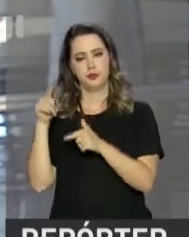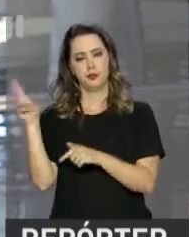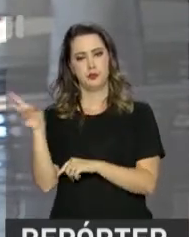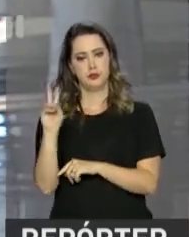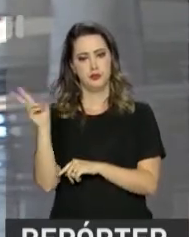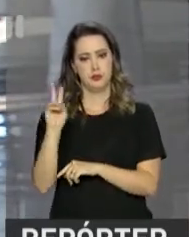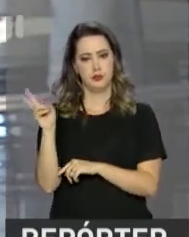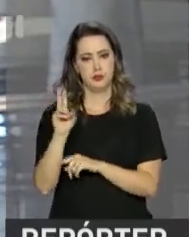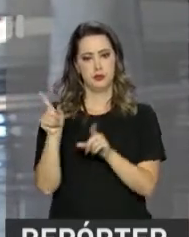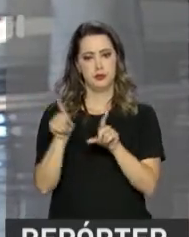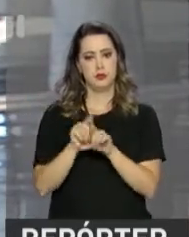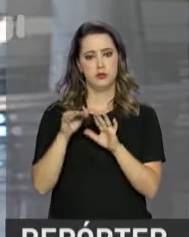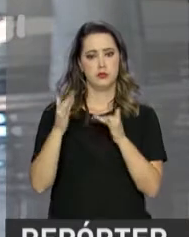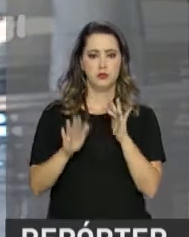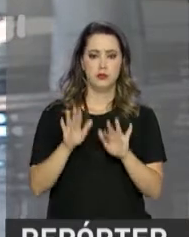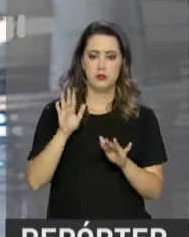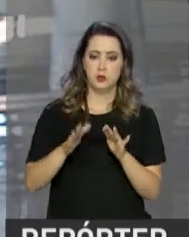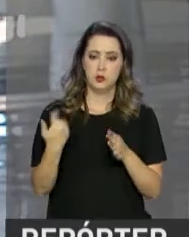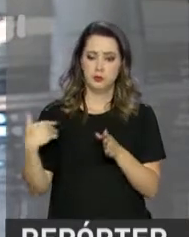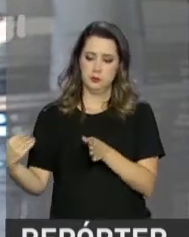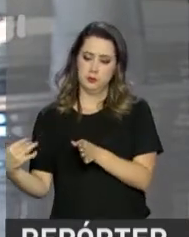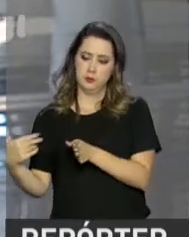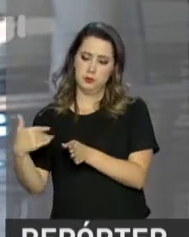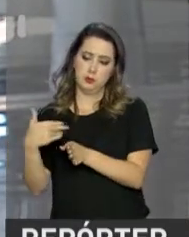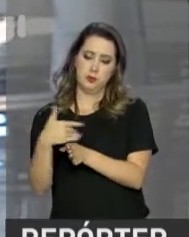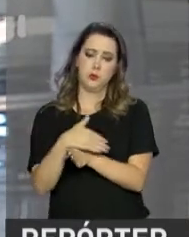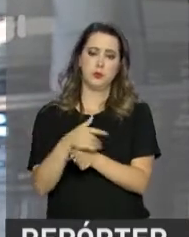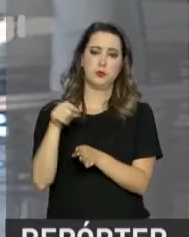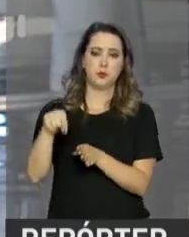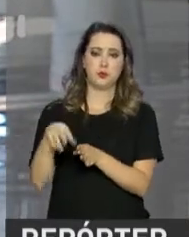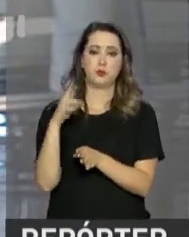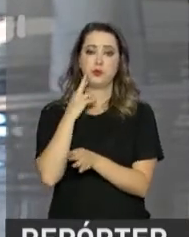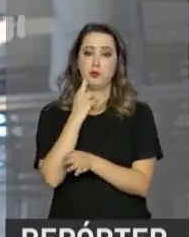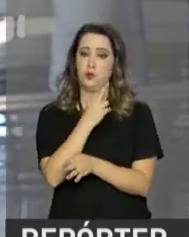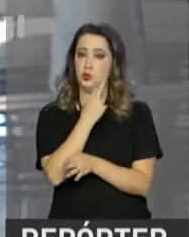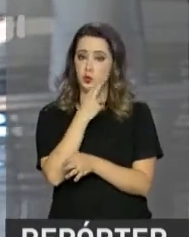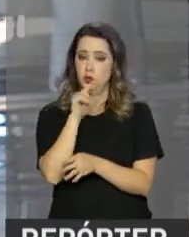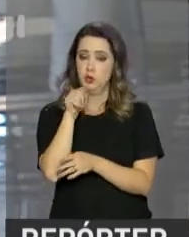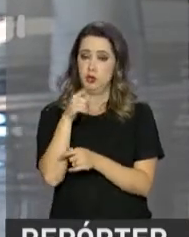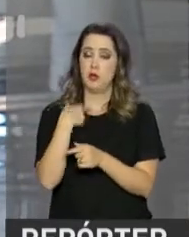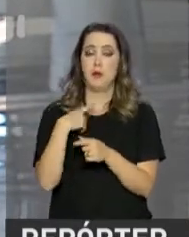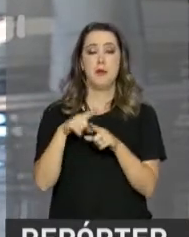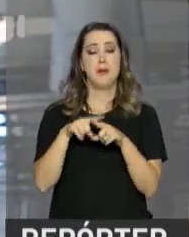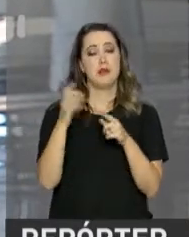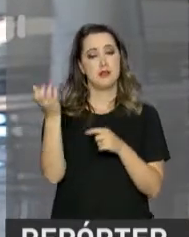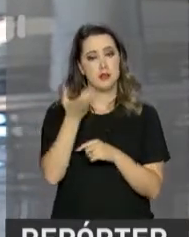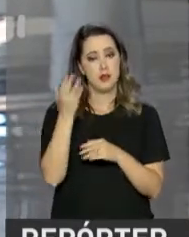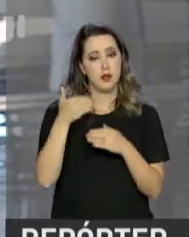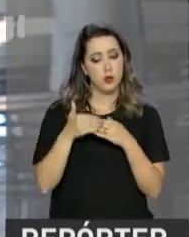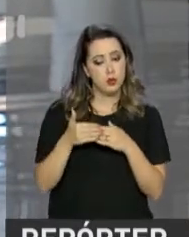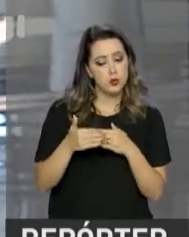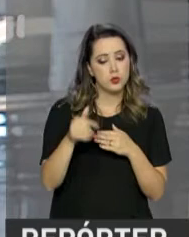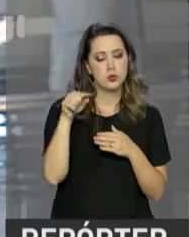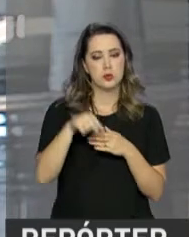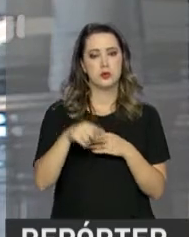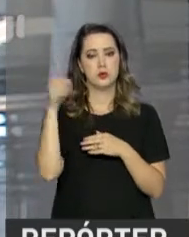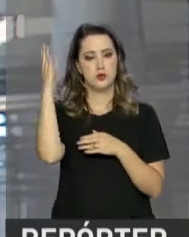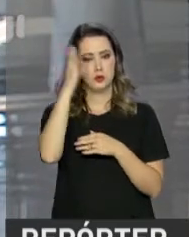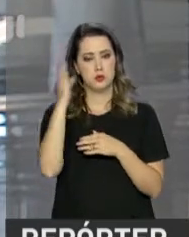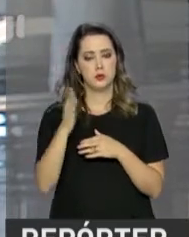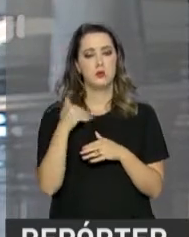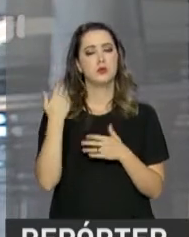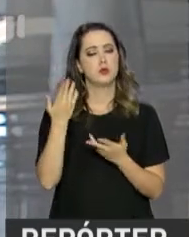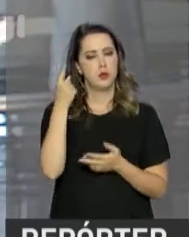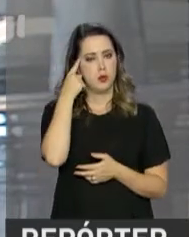país vizinho em geral eles atravessam a fronteira lá em roraima e que têm interesse em permanecer aqui no brasil a idéia